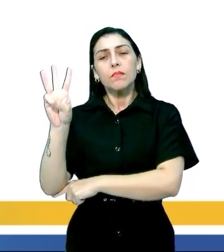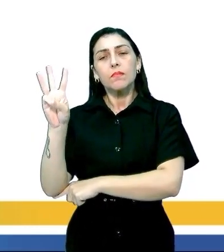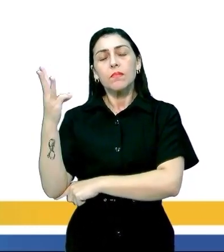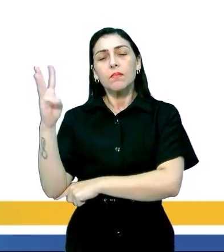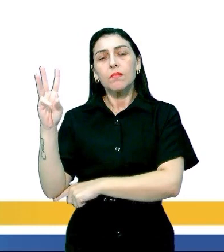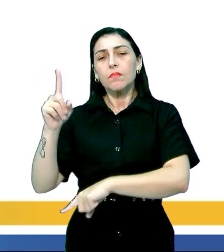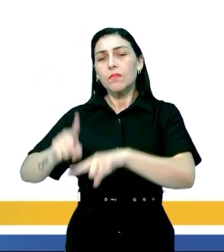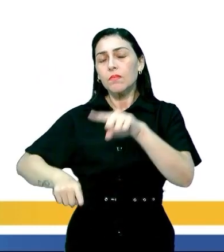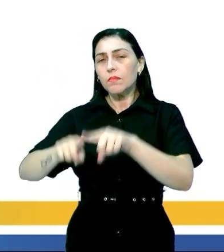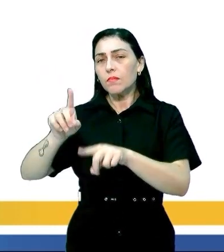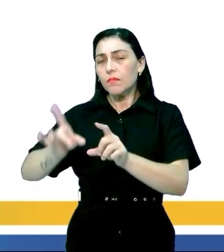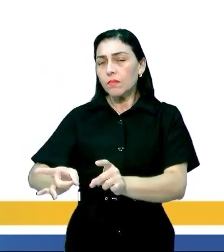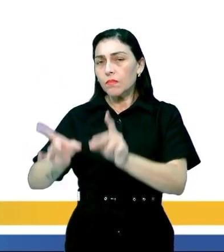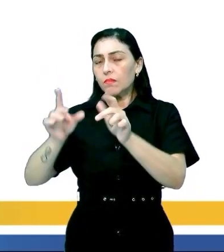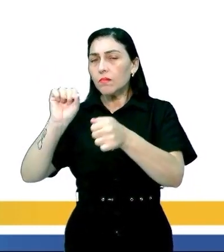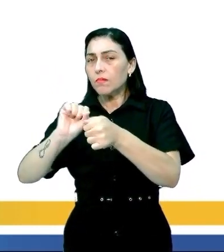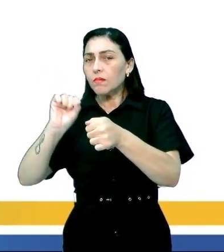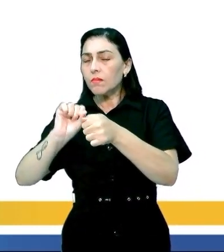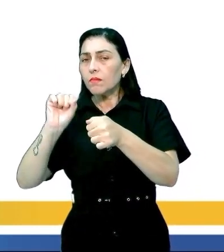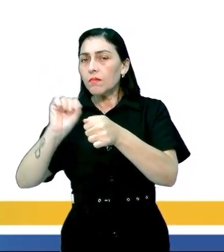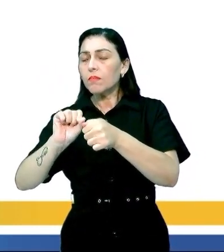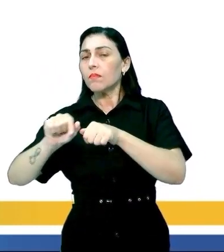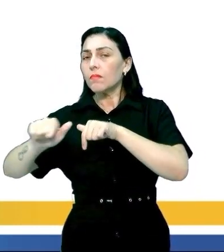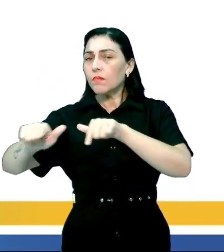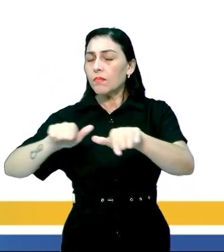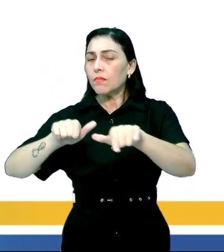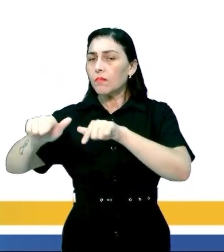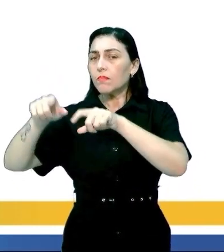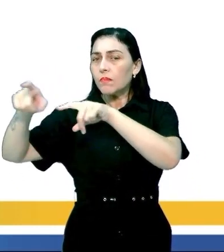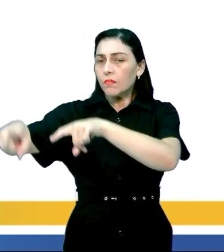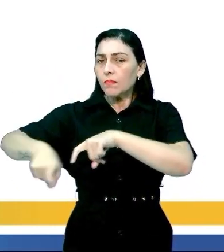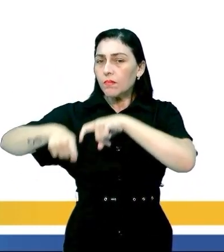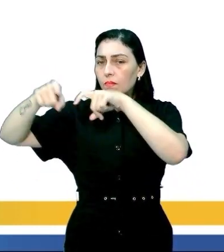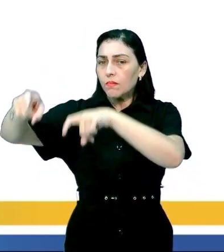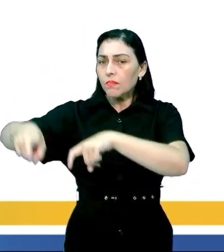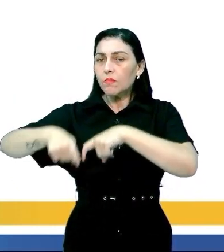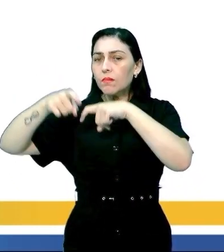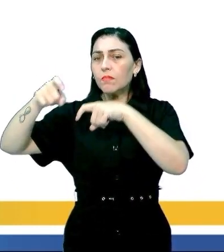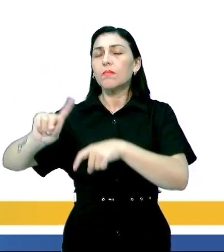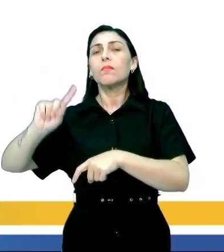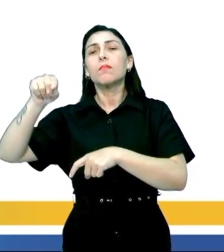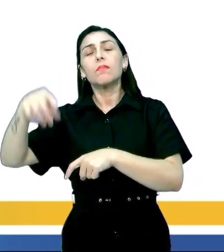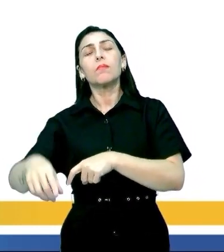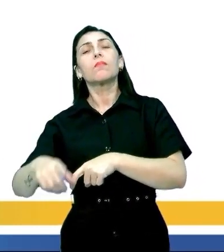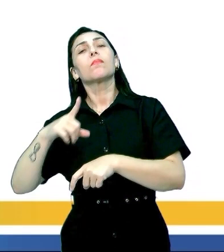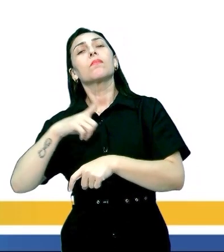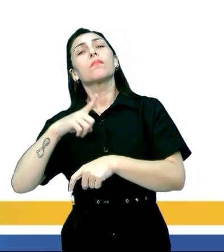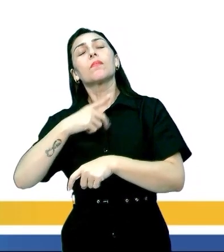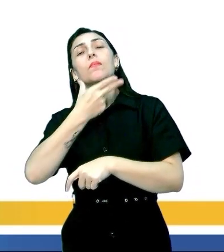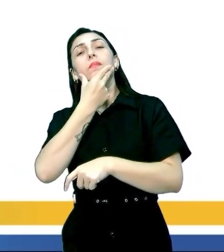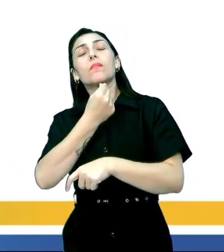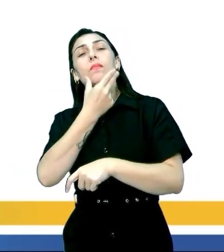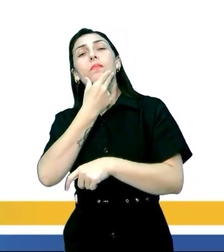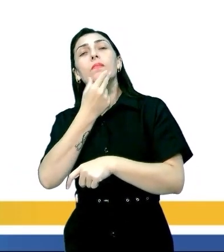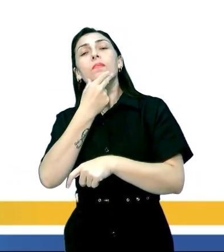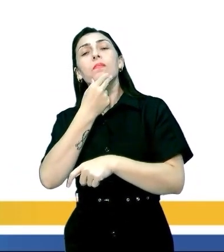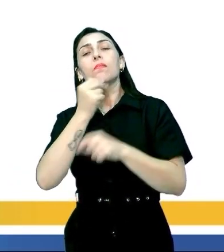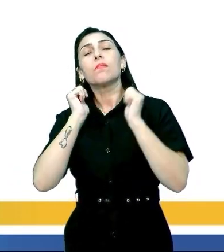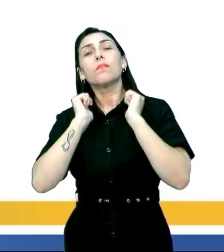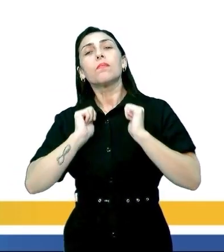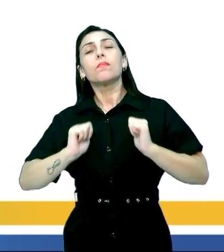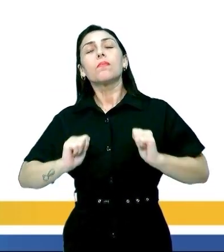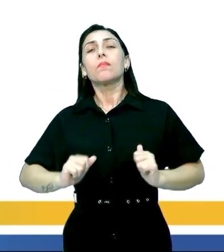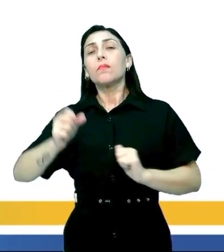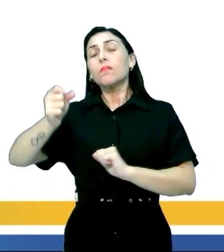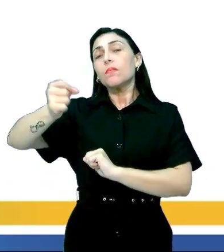de mercadoria para fazer alusão ao trabalho agrário. Em penúltimo, nós temos o indivíduo com o